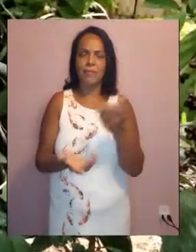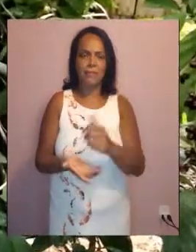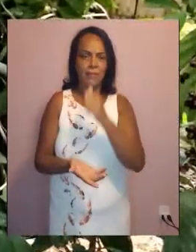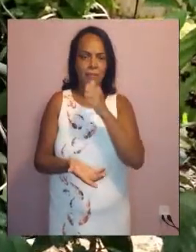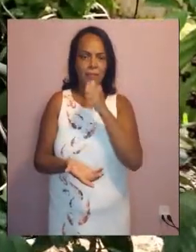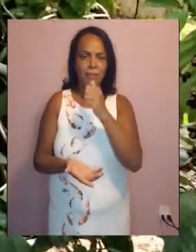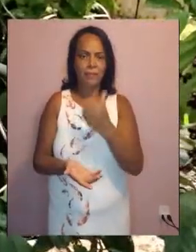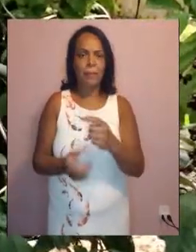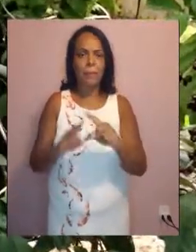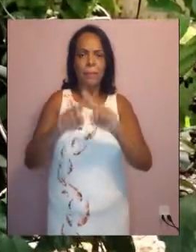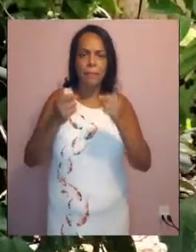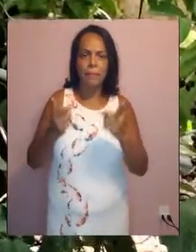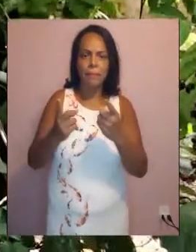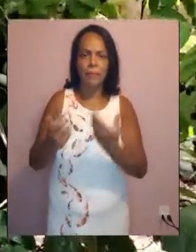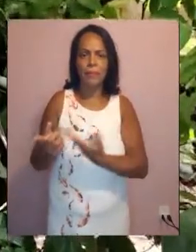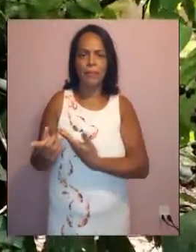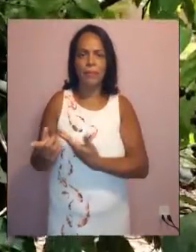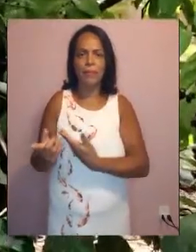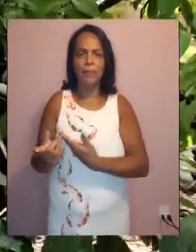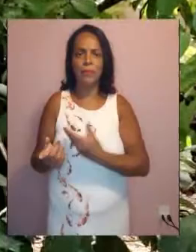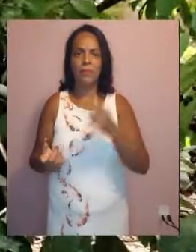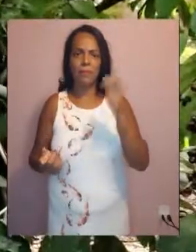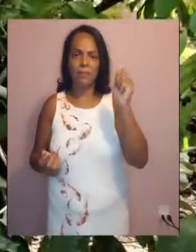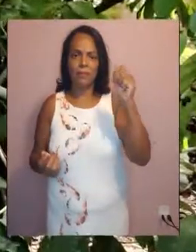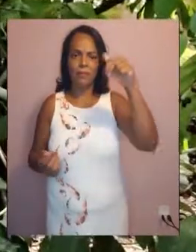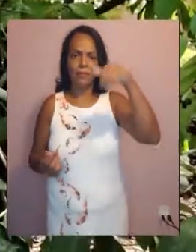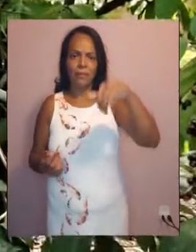falava que